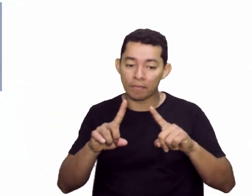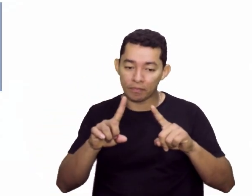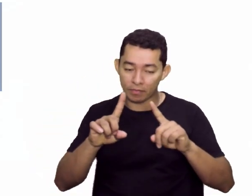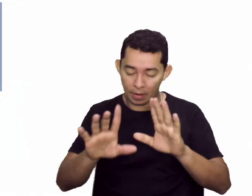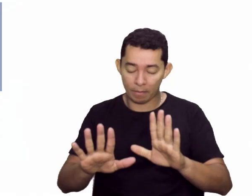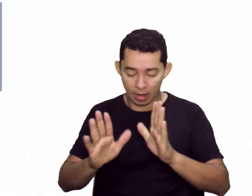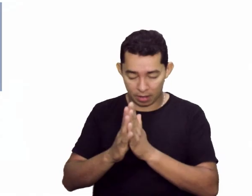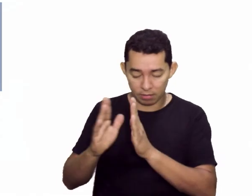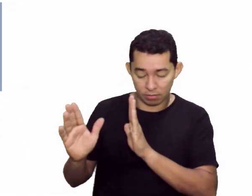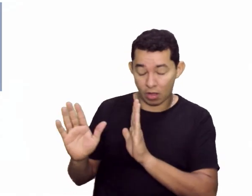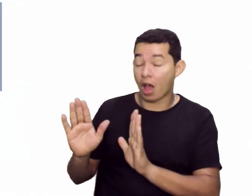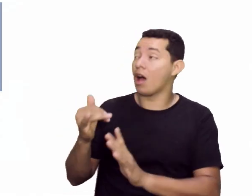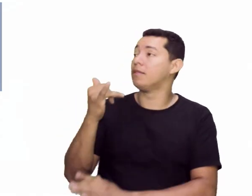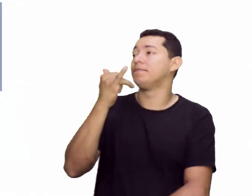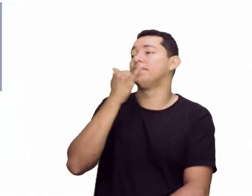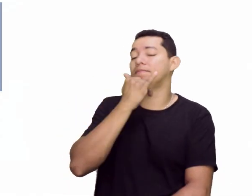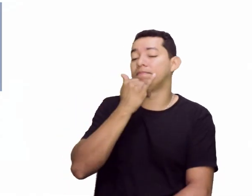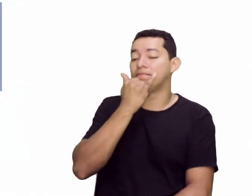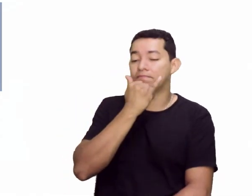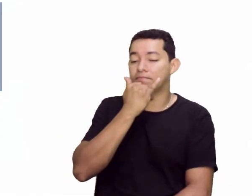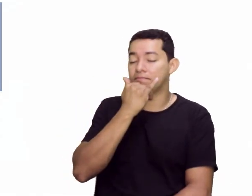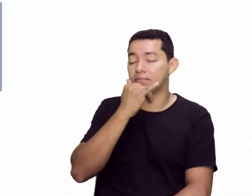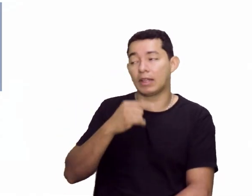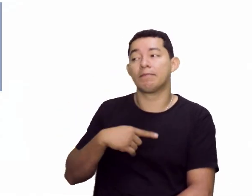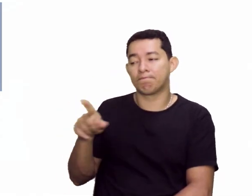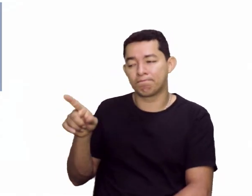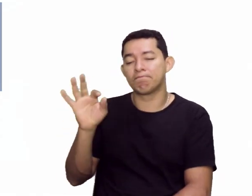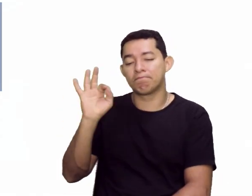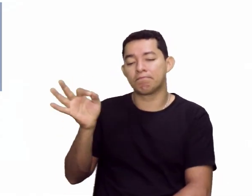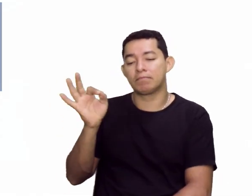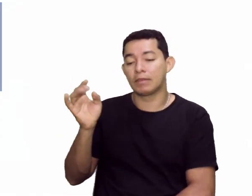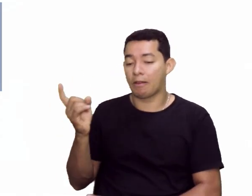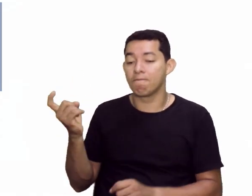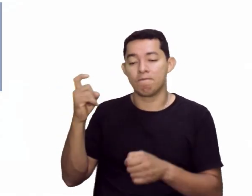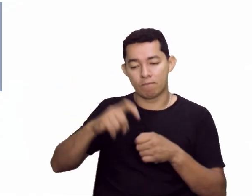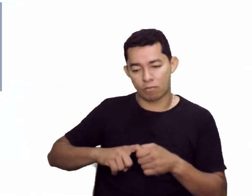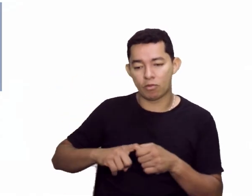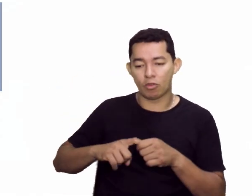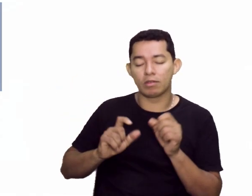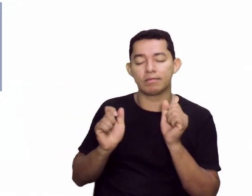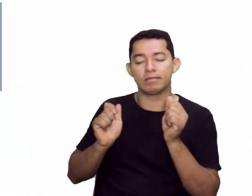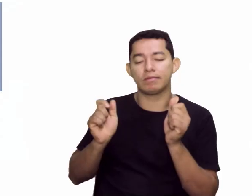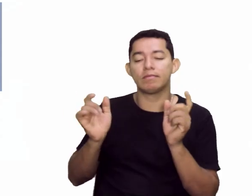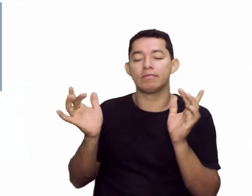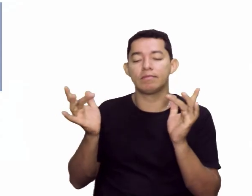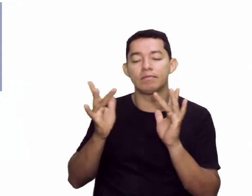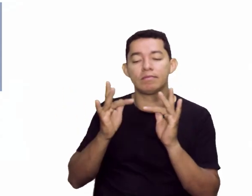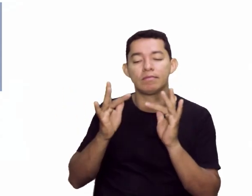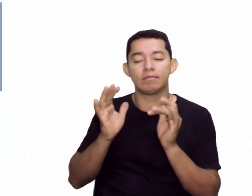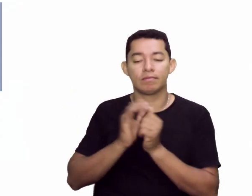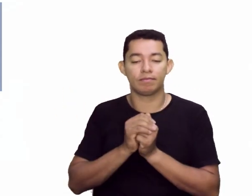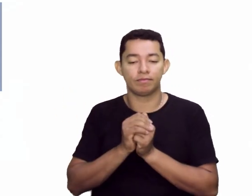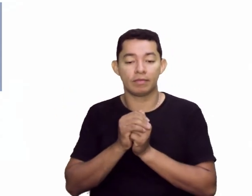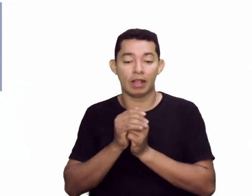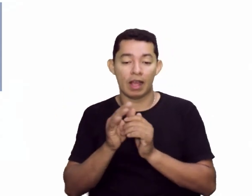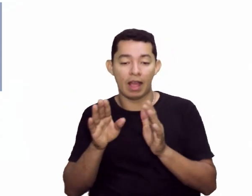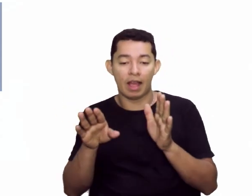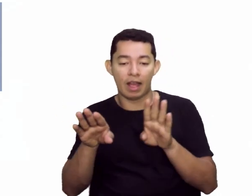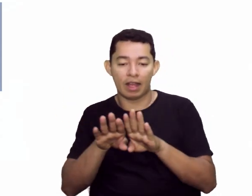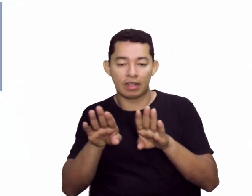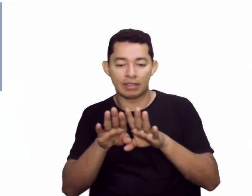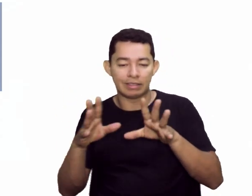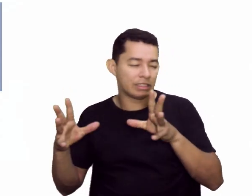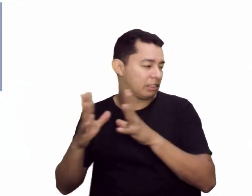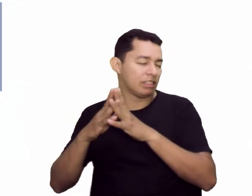diz, tá bom, tá certo, vocês me convenceram, vamos voltar a ser felizes. Aí, pronto, chegou no máximo,